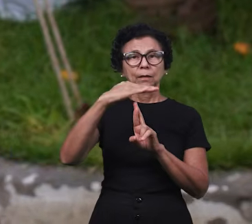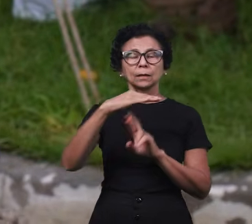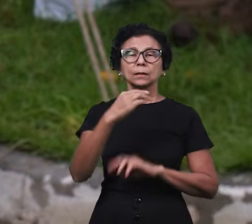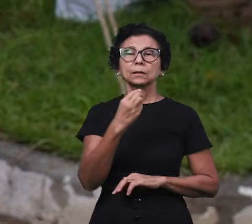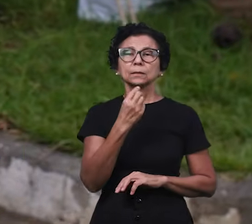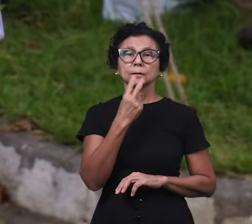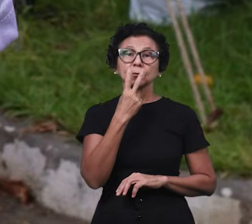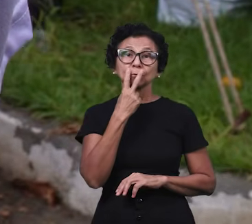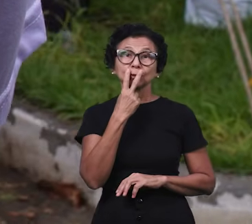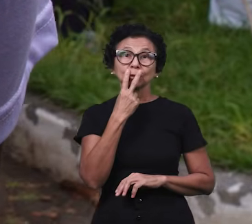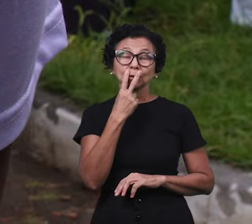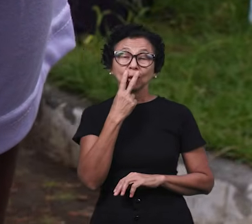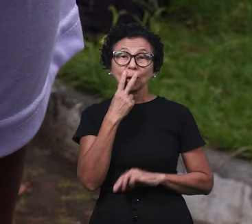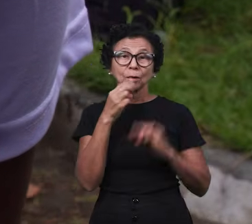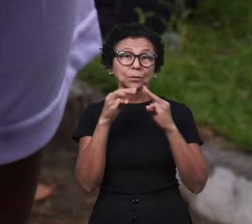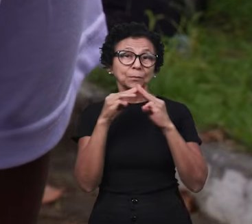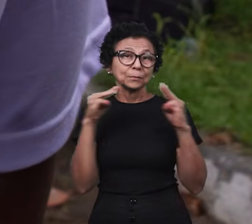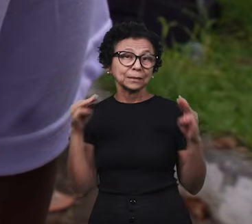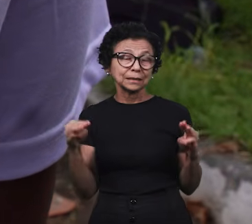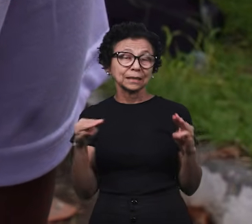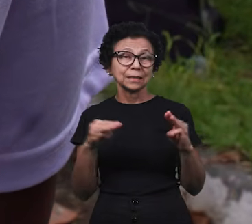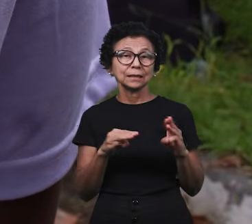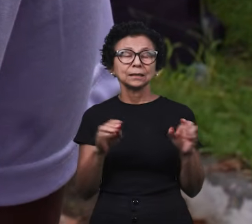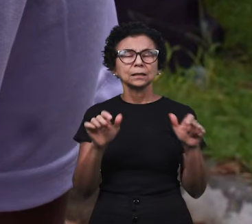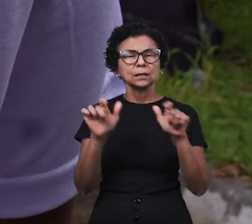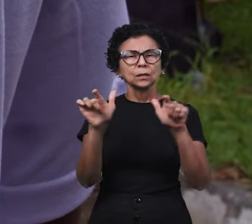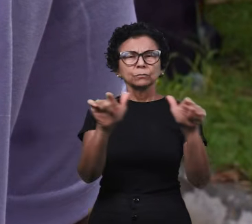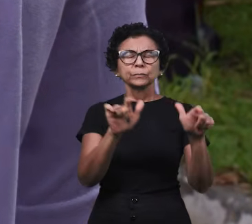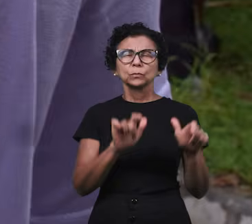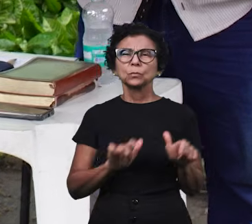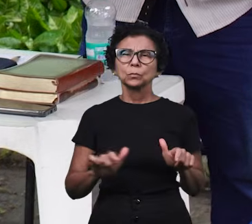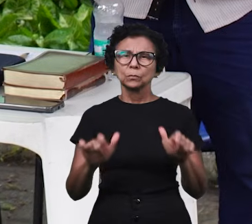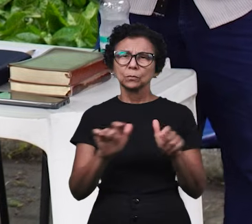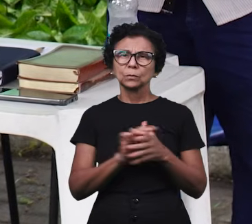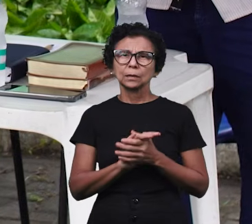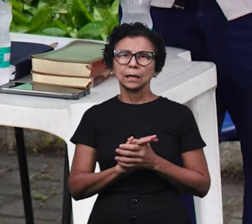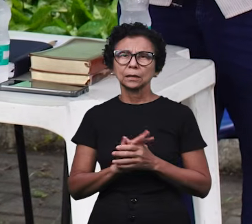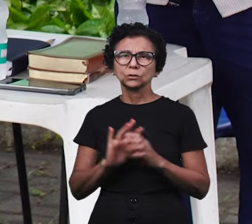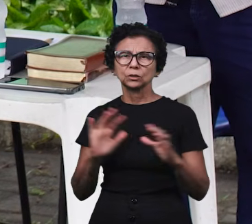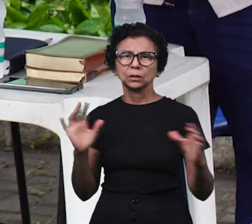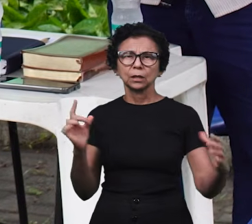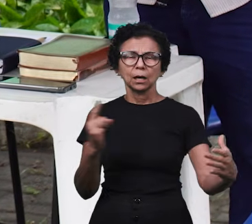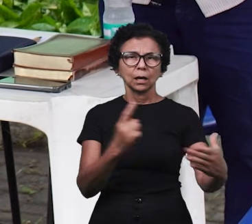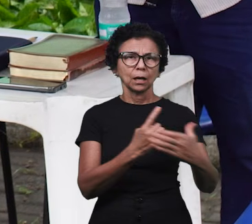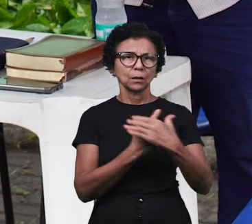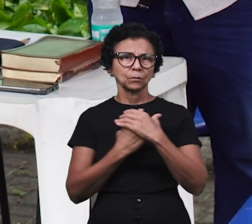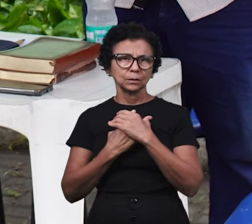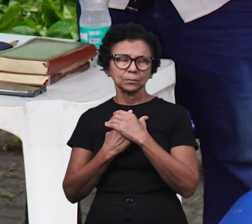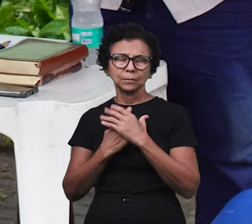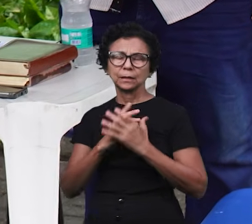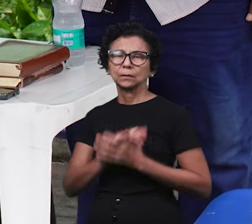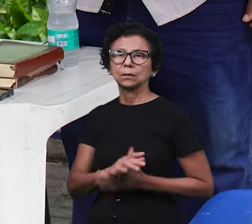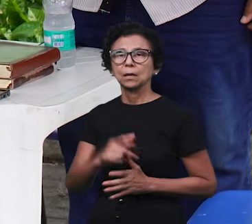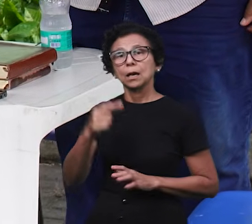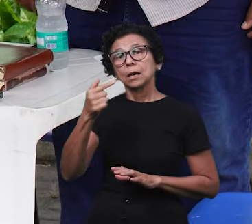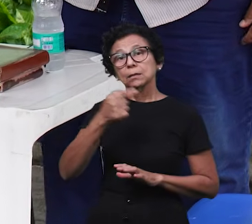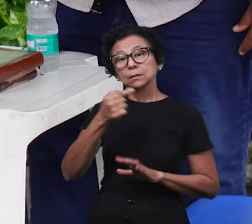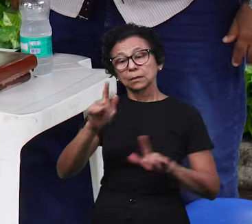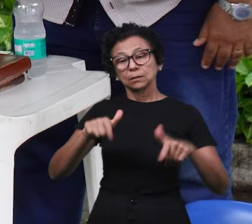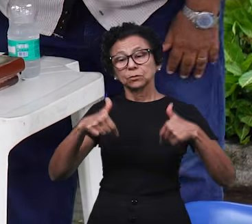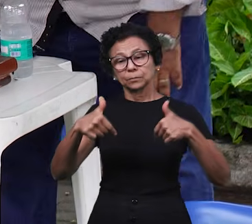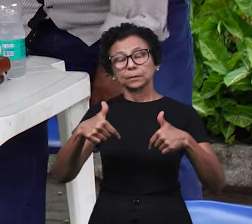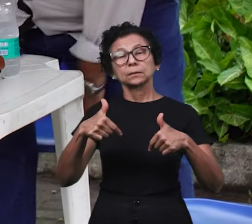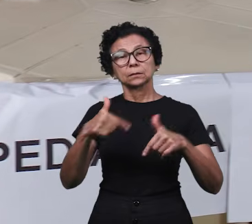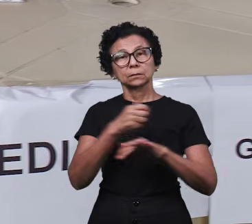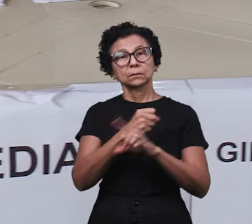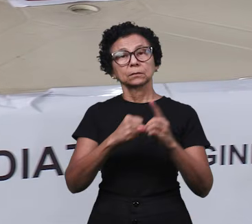em Vitória se transformou em um grande centro de serviços, acolhimento e cidadania. Esta é a 7ª edição